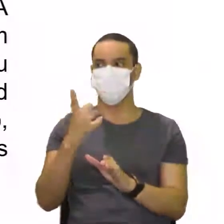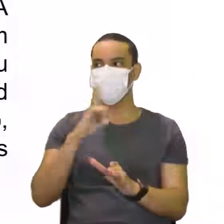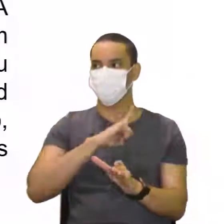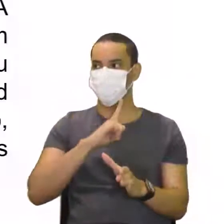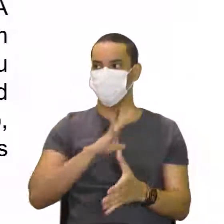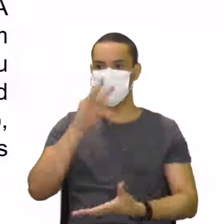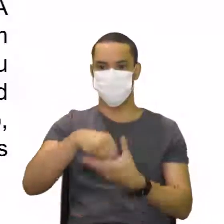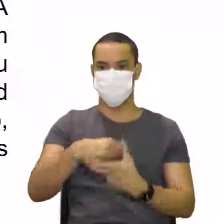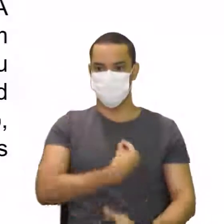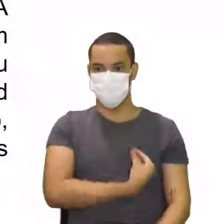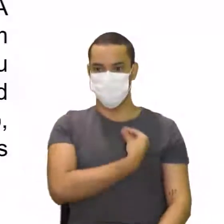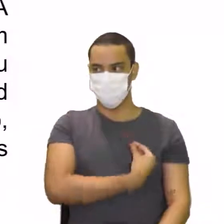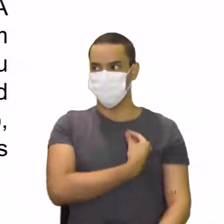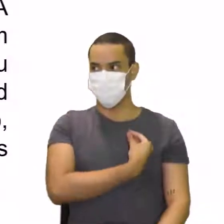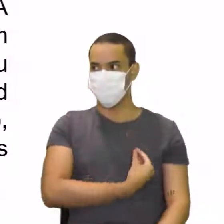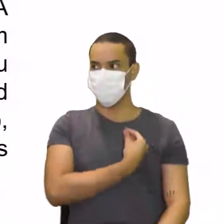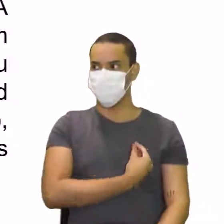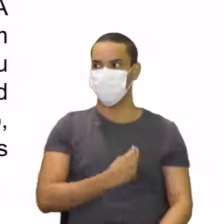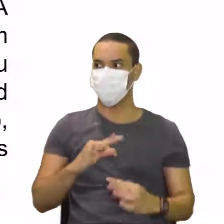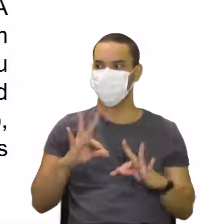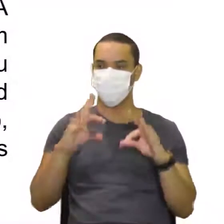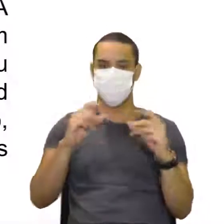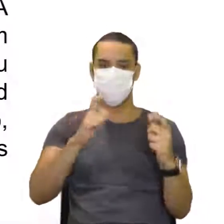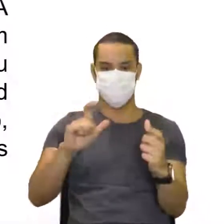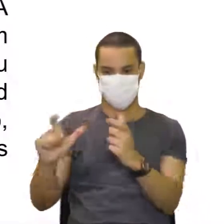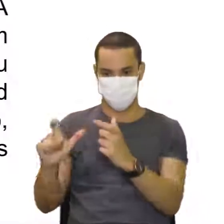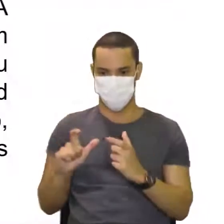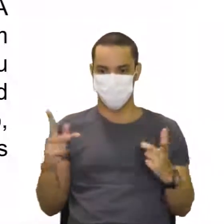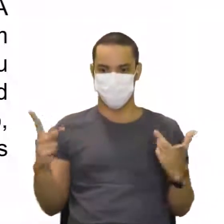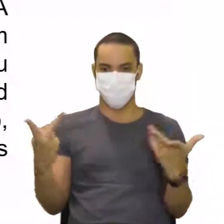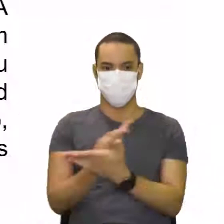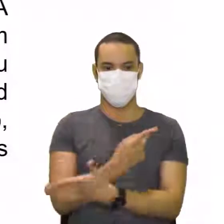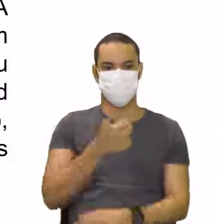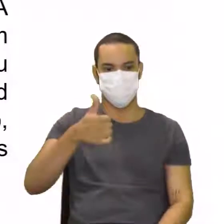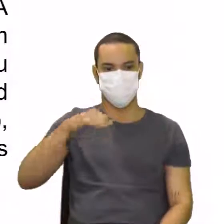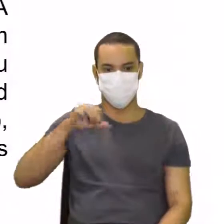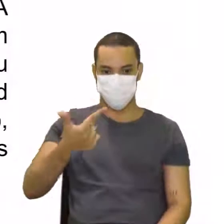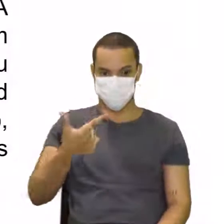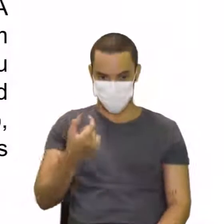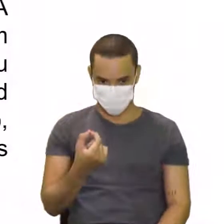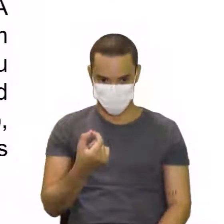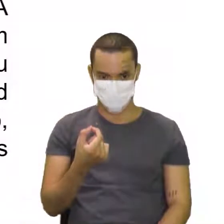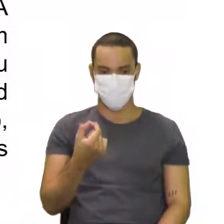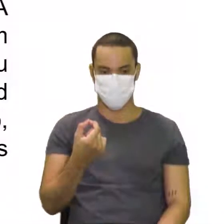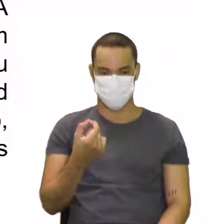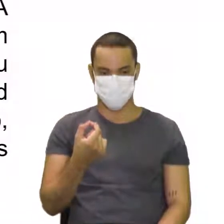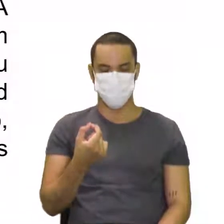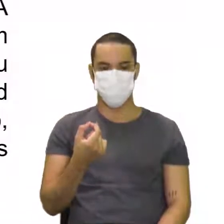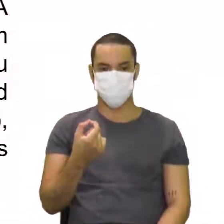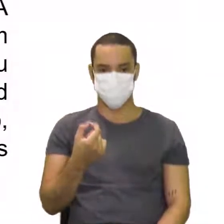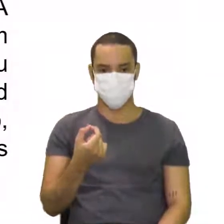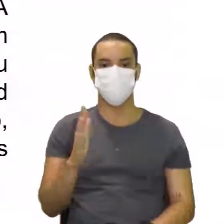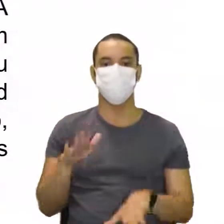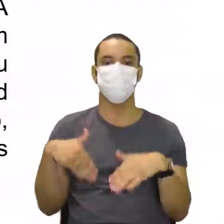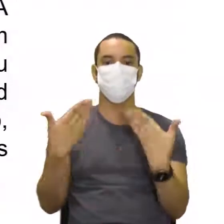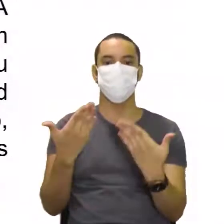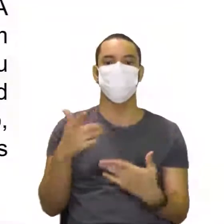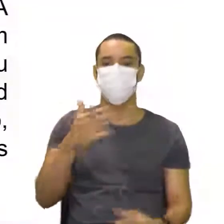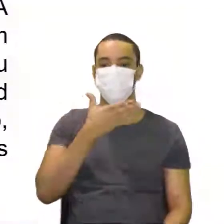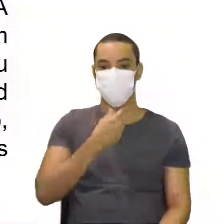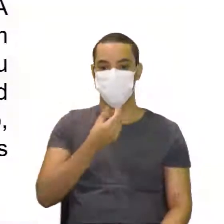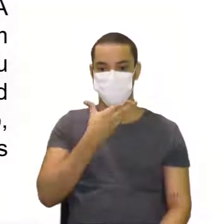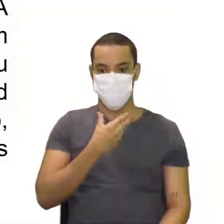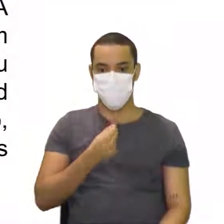presente praticamente em todos os lugares do globo, ocorreu em 1920, quando o